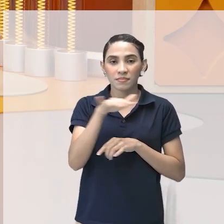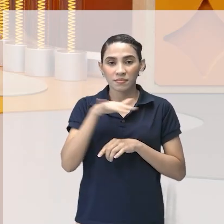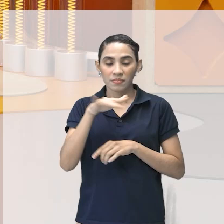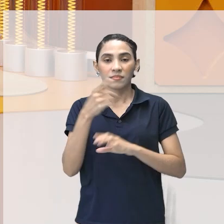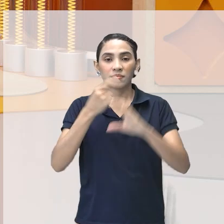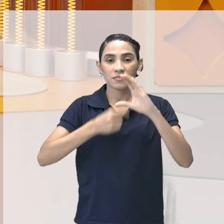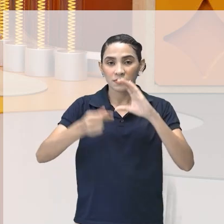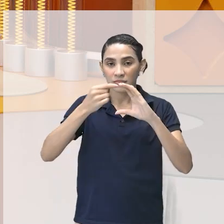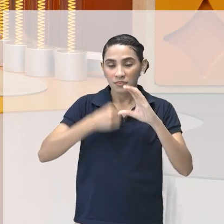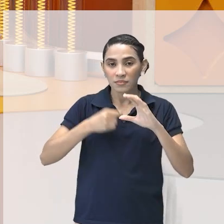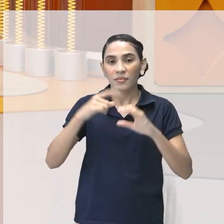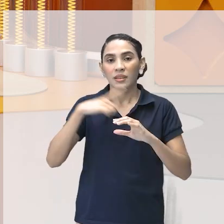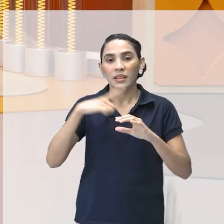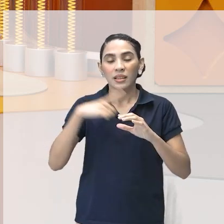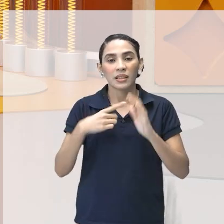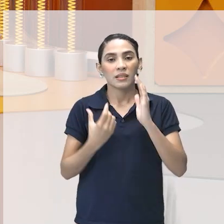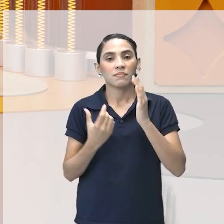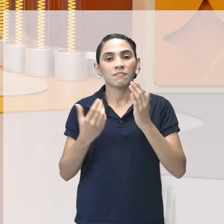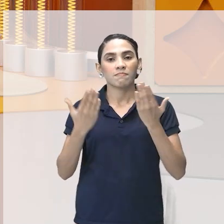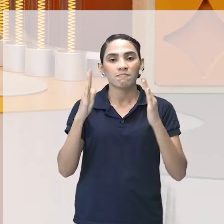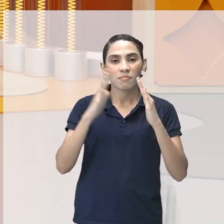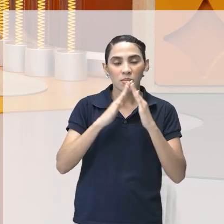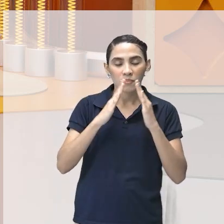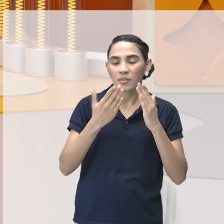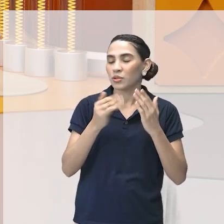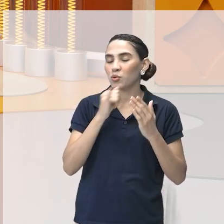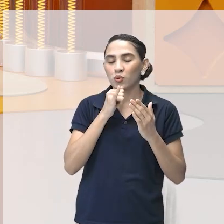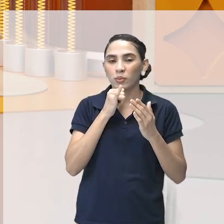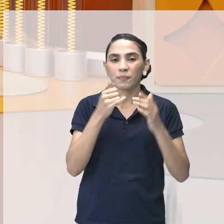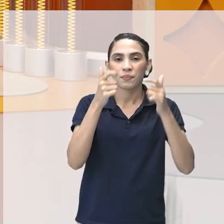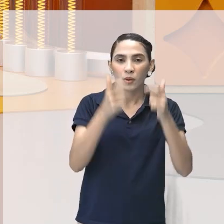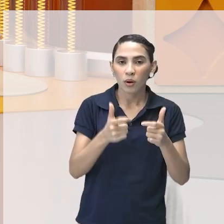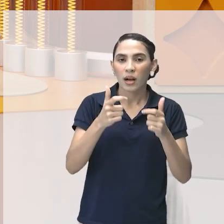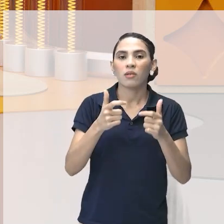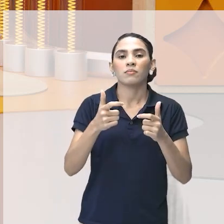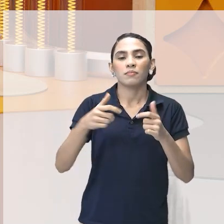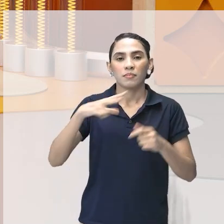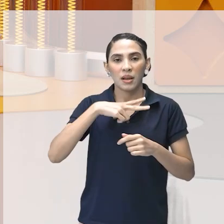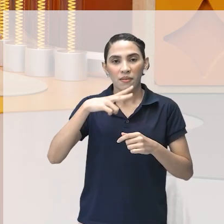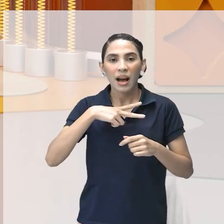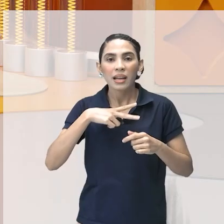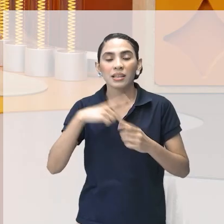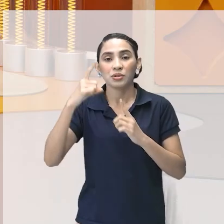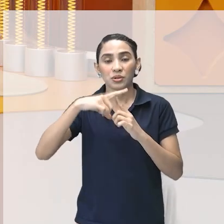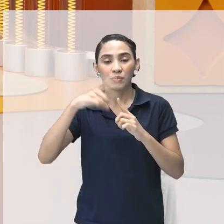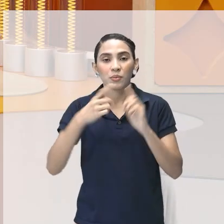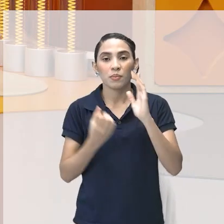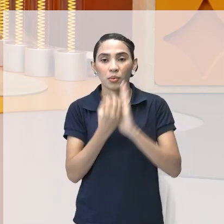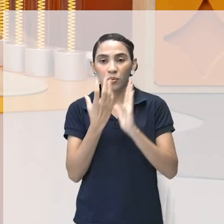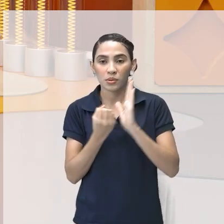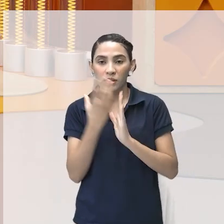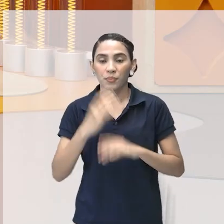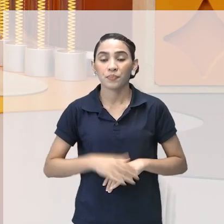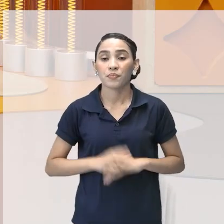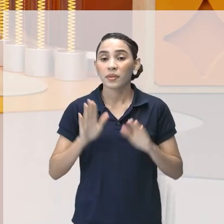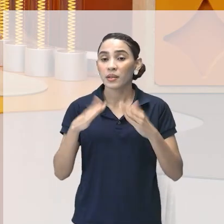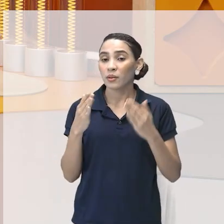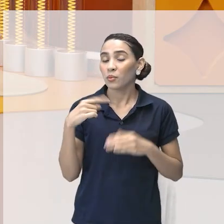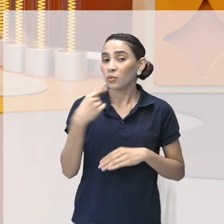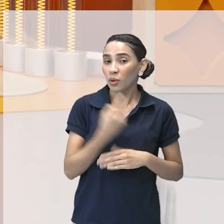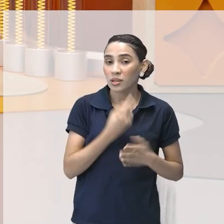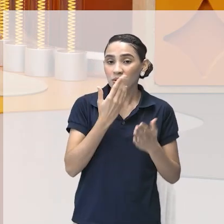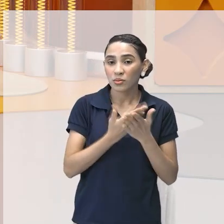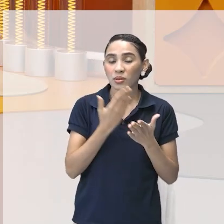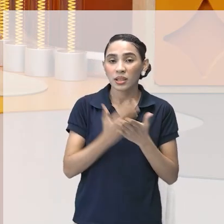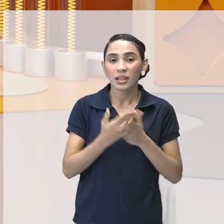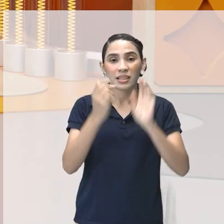sistema capitalista de ter essa propriedade privada aí dos meios de produção, tá certo? Então, a gente acaba